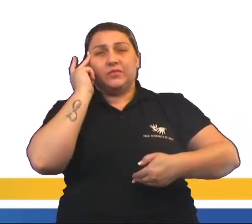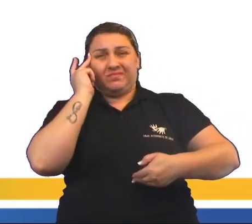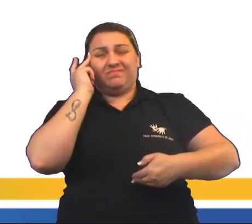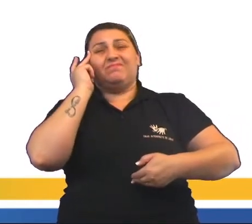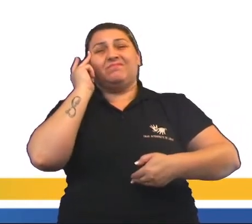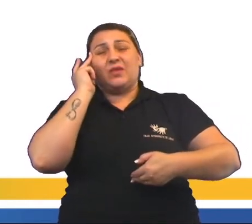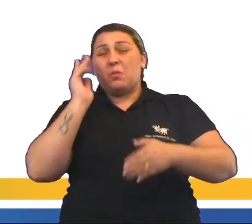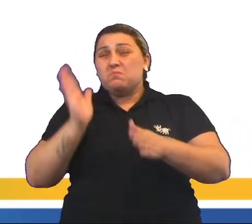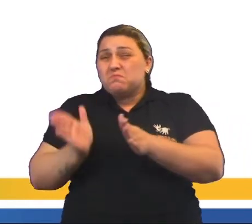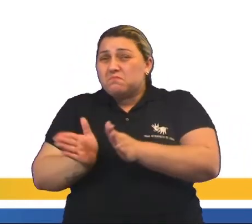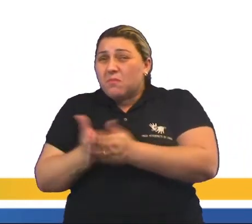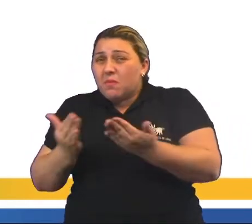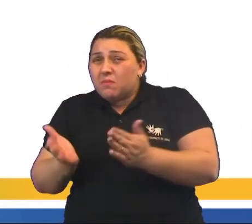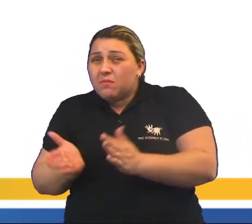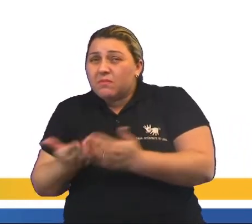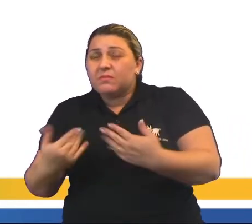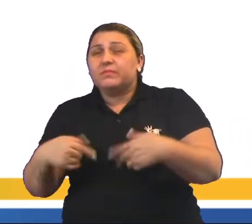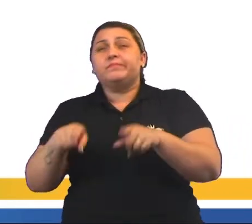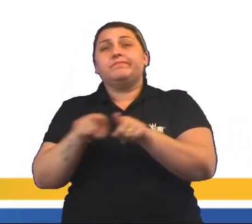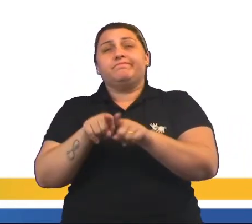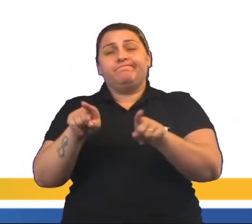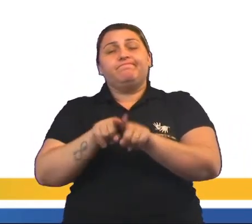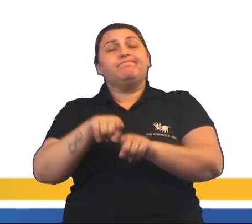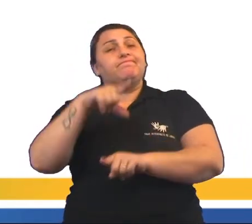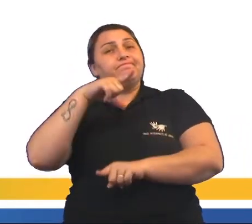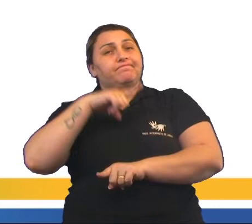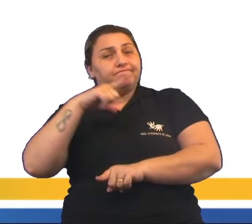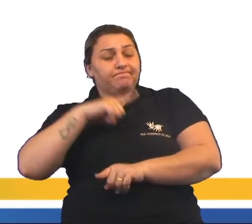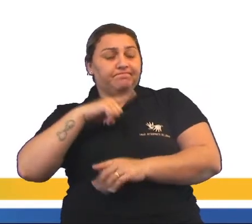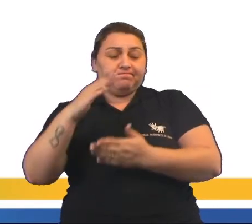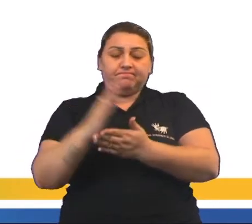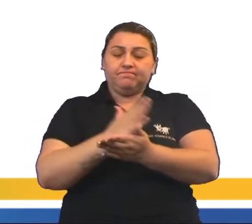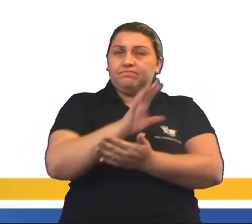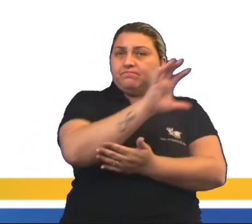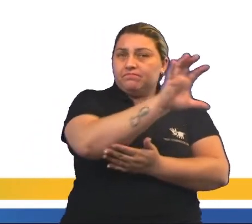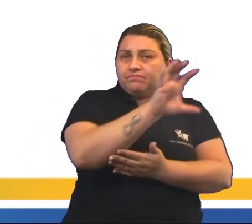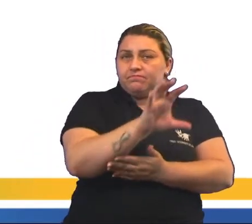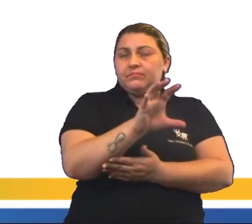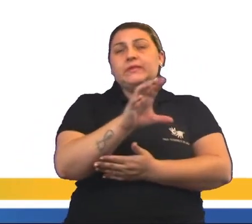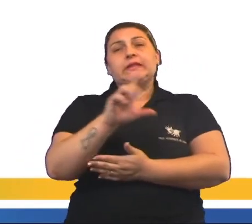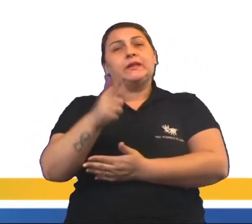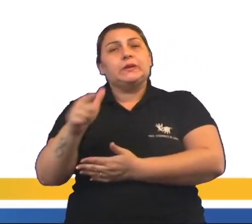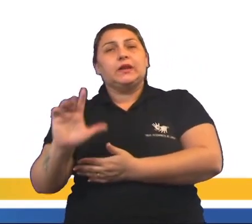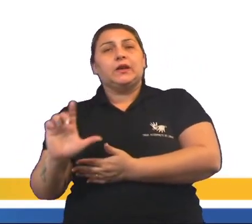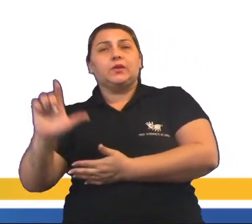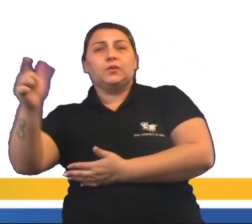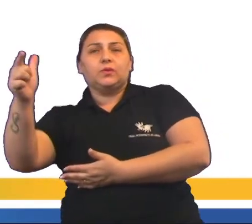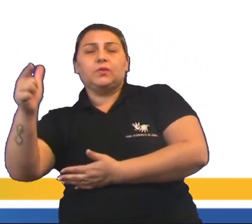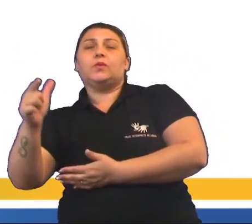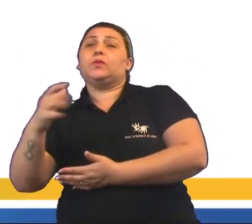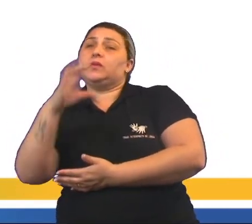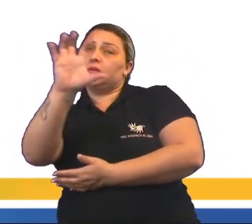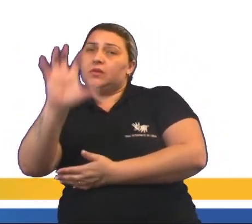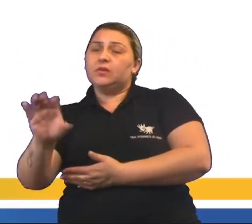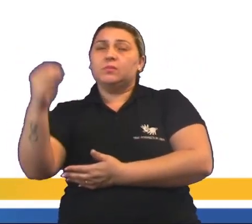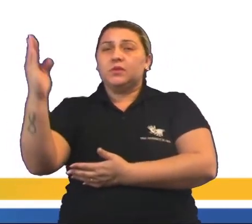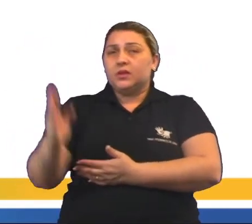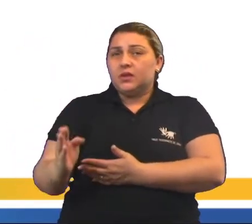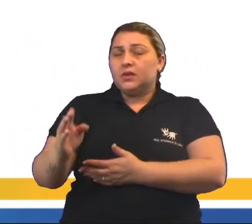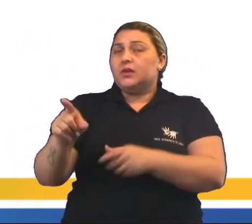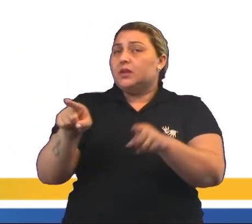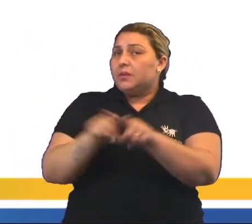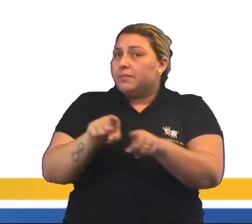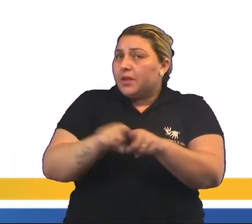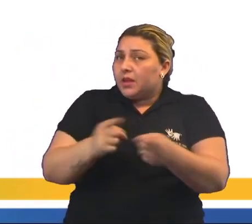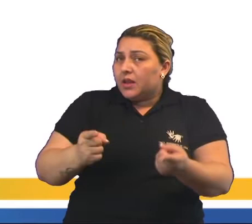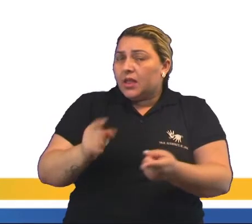situação de extrema pobreza, existe em determinadas regiões e em outras regiões brasileiras